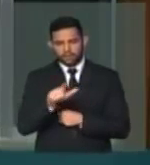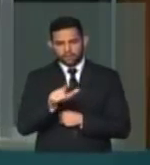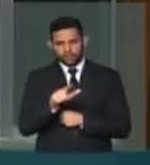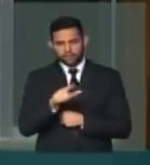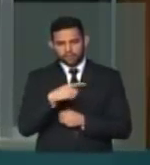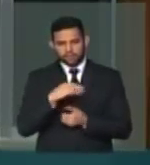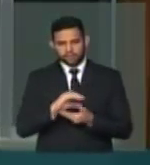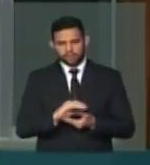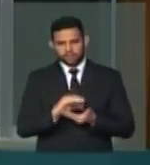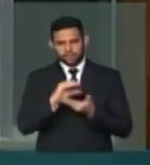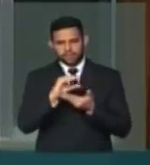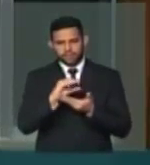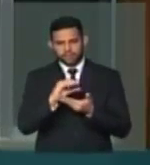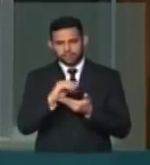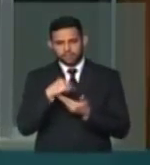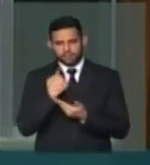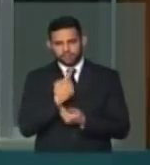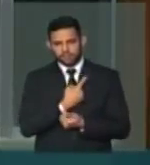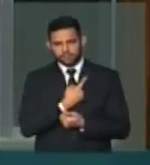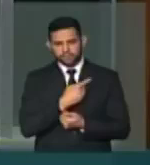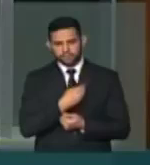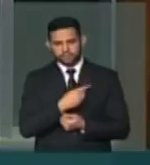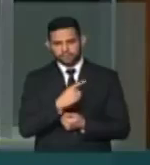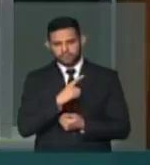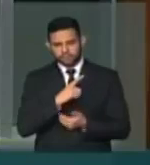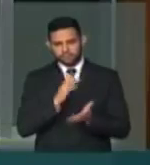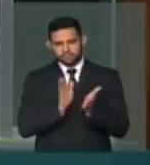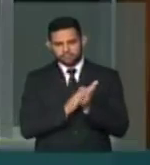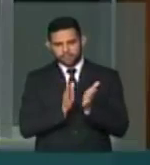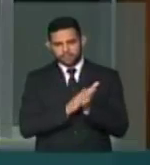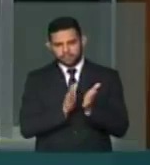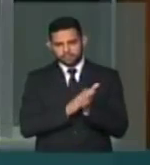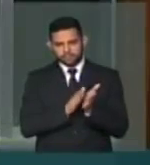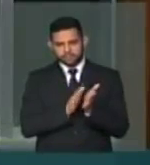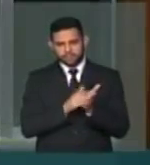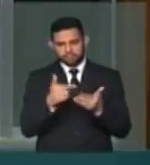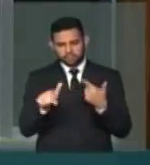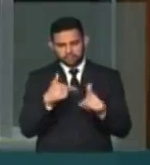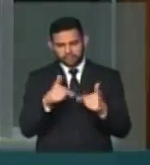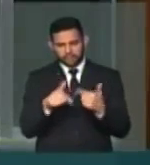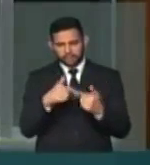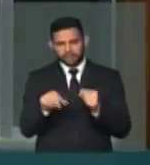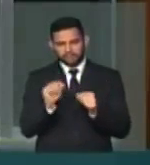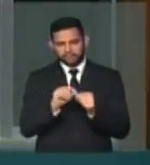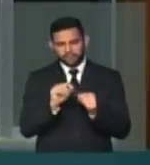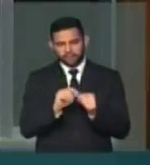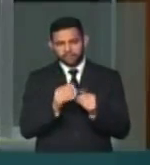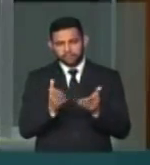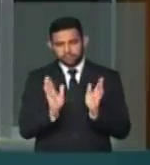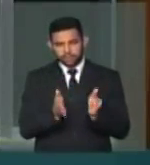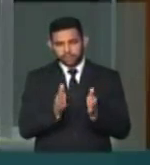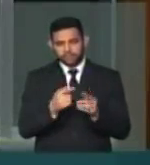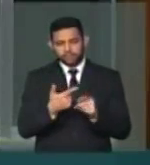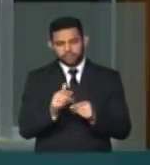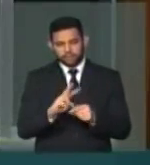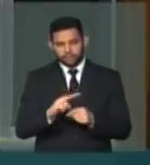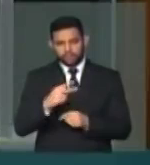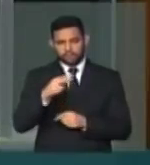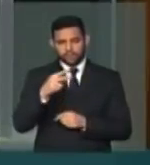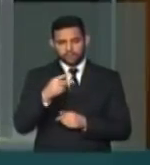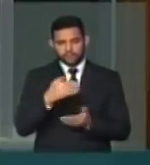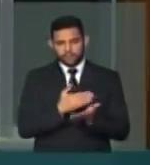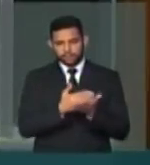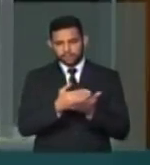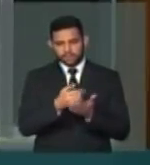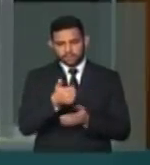seus conselheiros, que nós temos que parabenizar pelo trabalho, além de não ter o aumento que vai